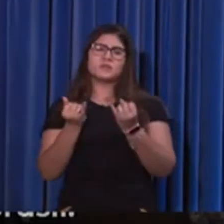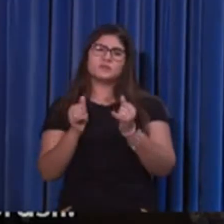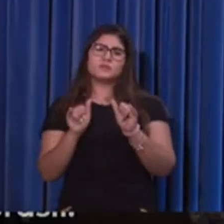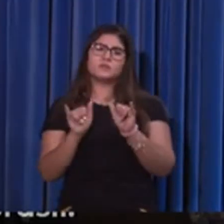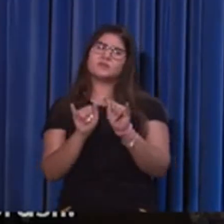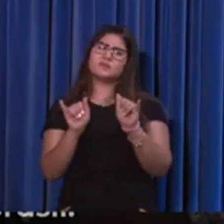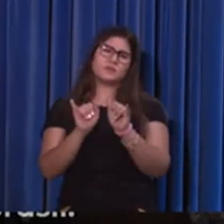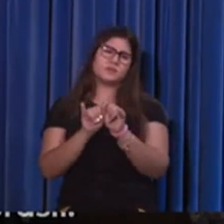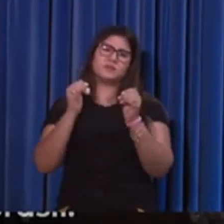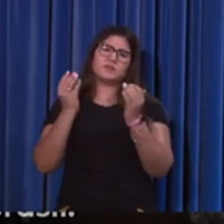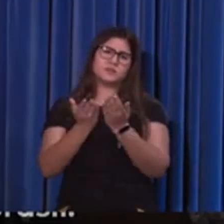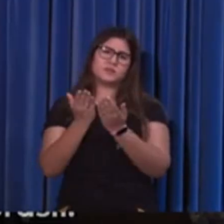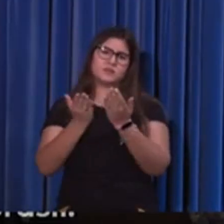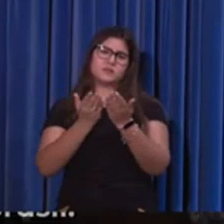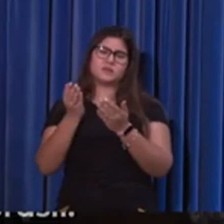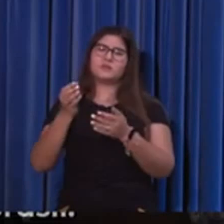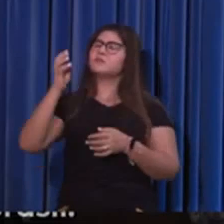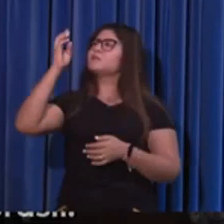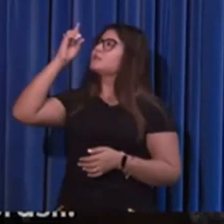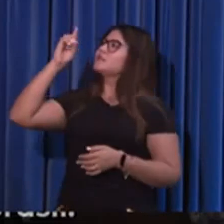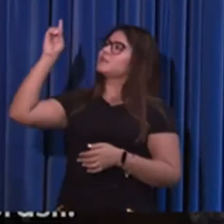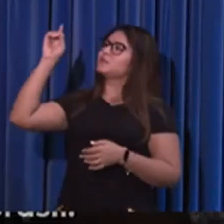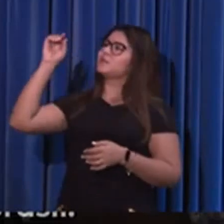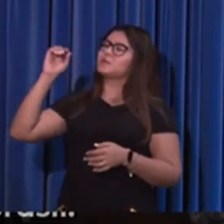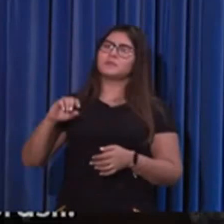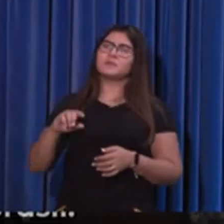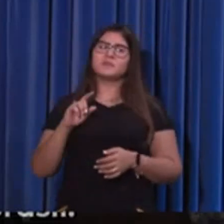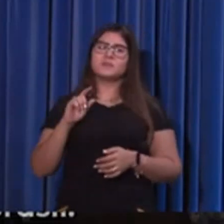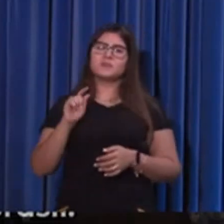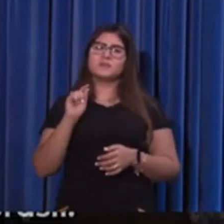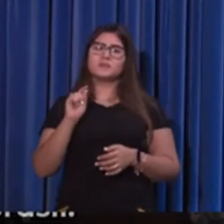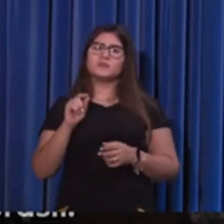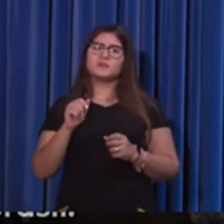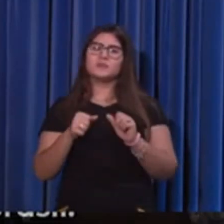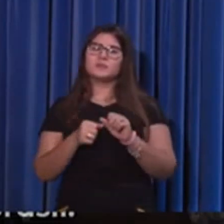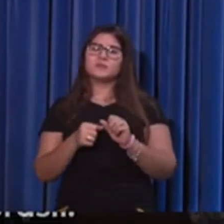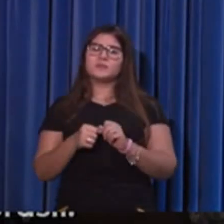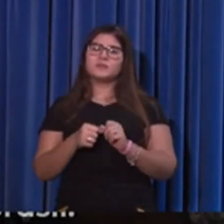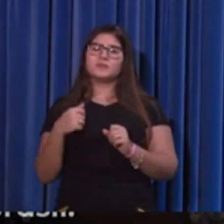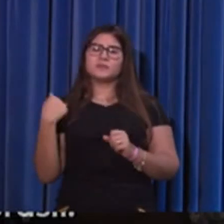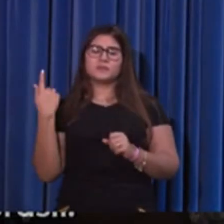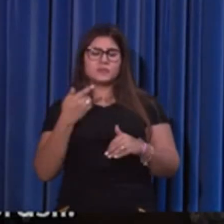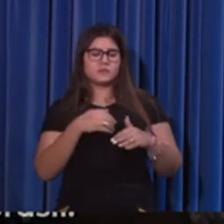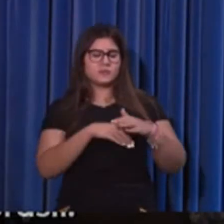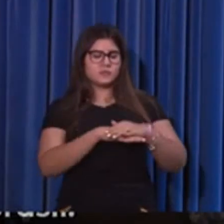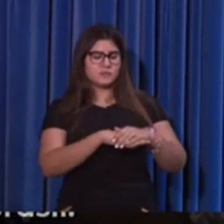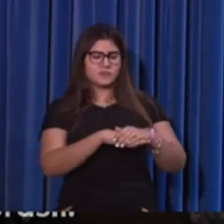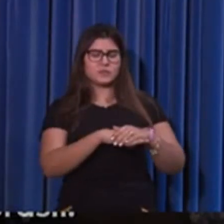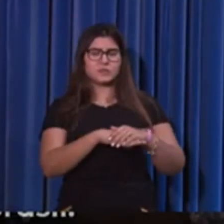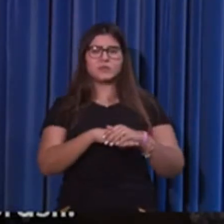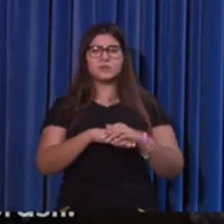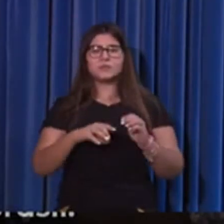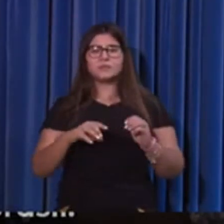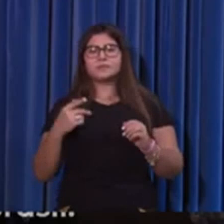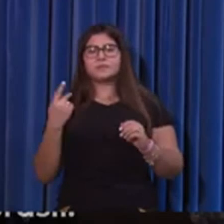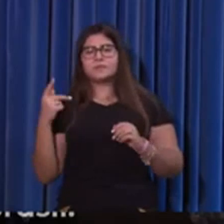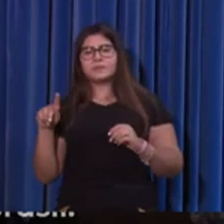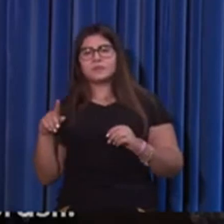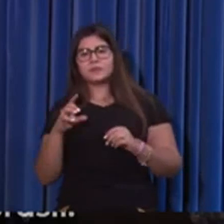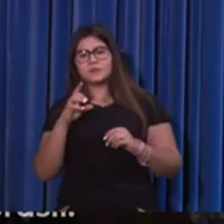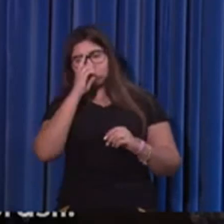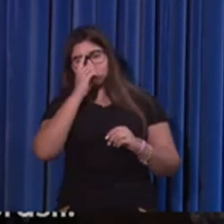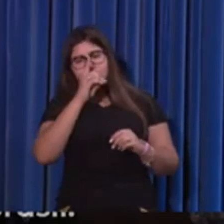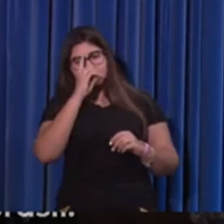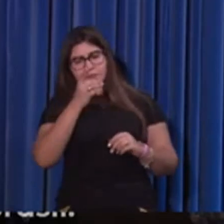nos aproveitou termos cuidado em guardar os seus preceitos e em andar de luto diante do Senhor dos